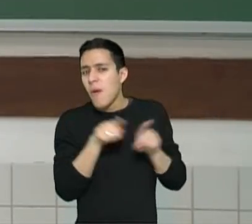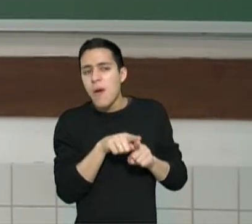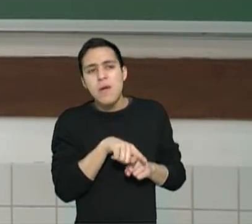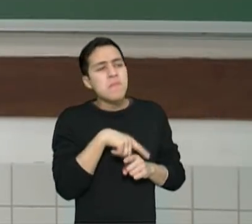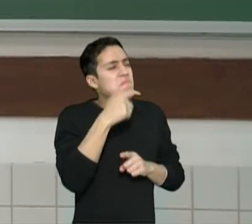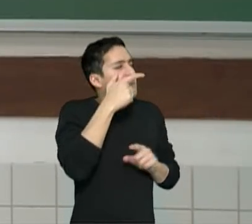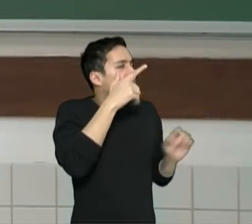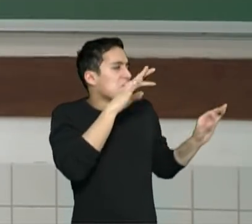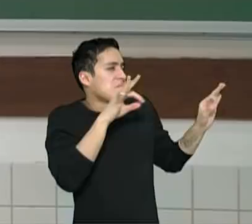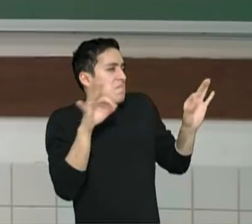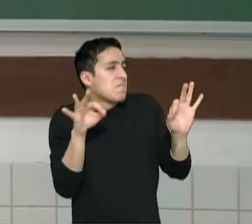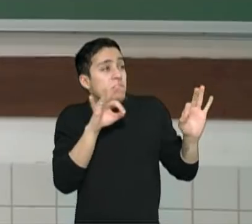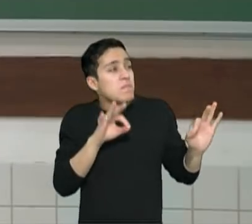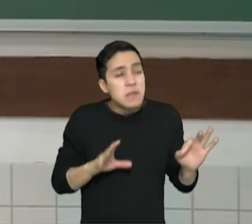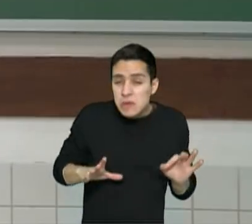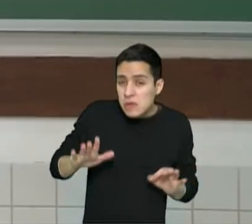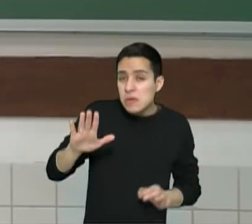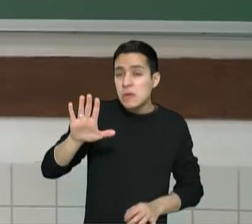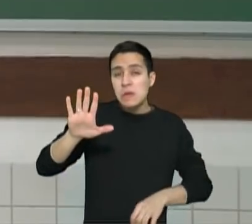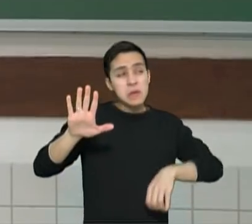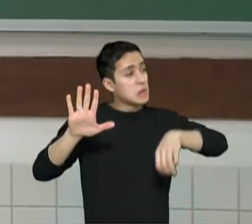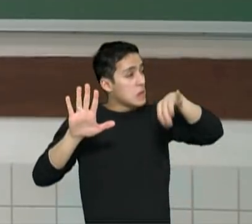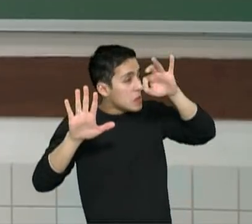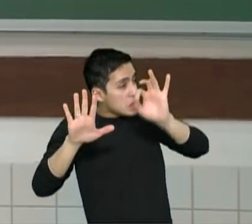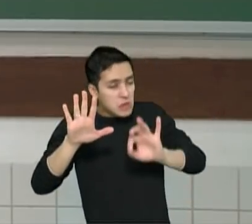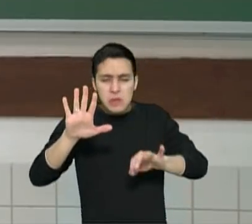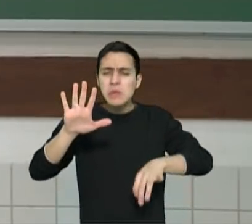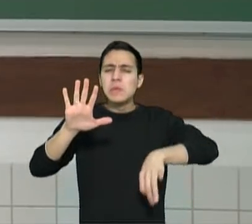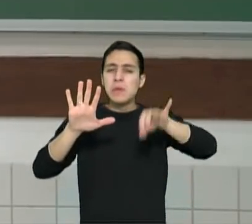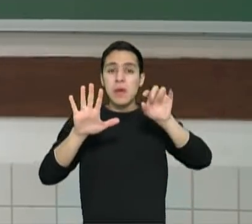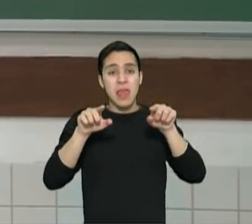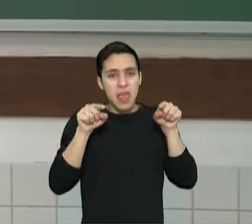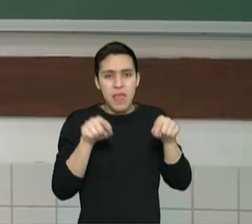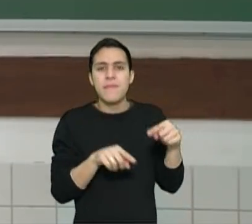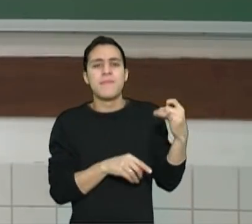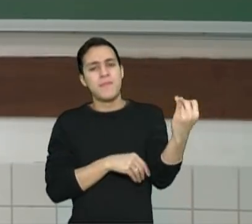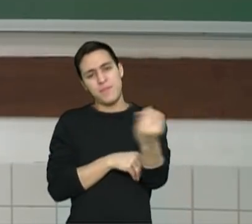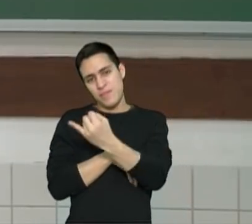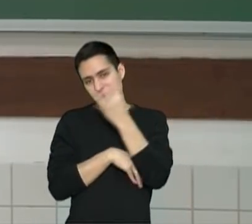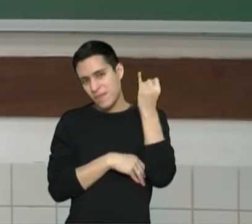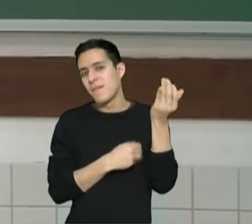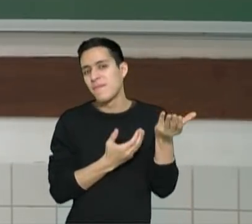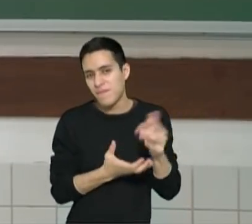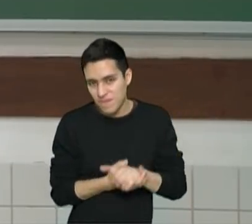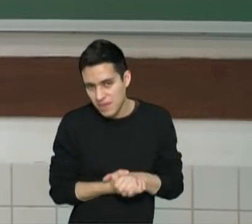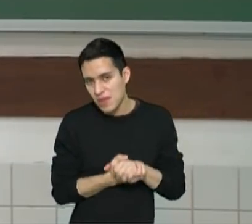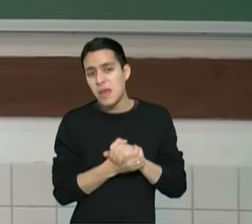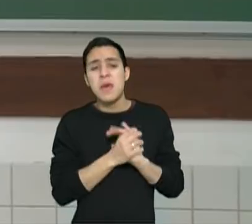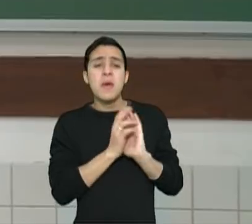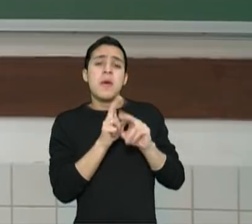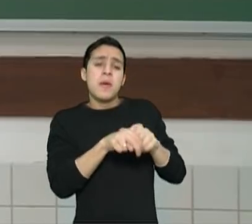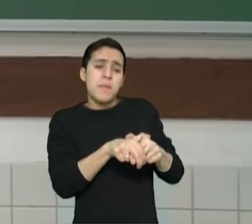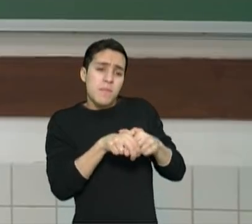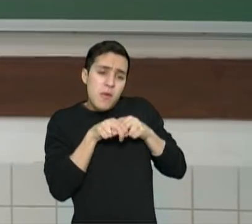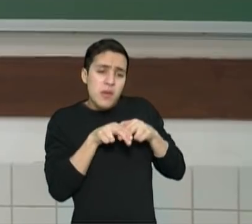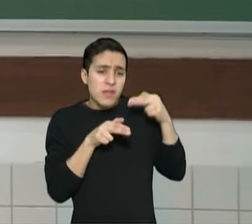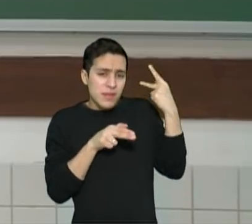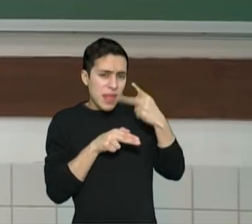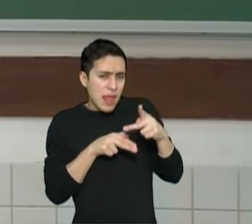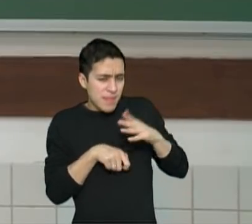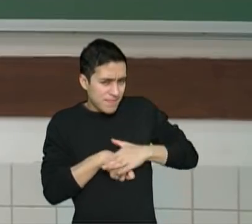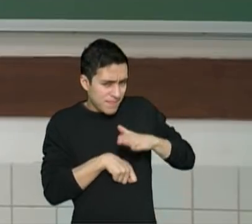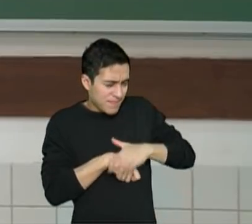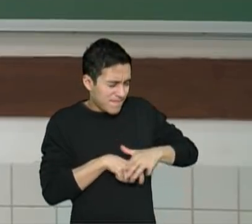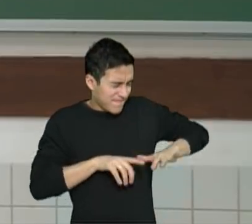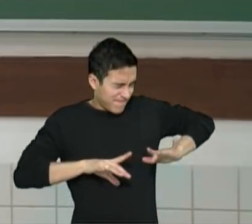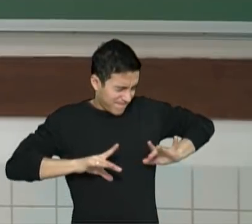que ele estava vendo, né? Através das suas pinturas, então era muito importante. E por isso que as suas pinturas eram também cheias de detalhes, né? Porque